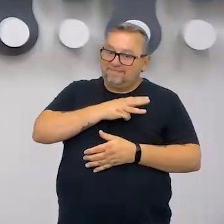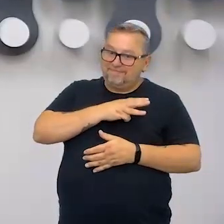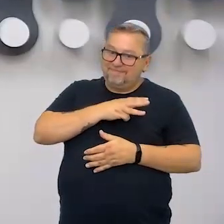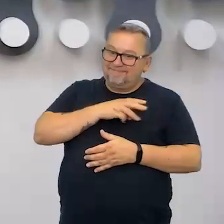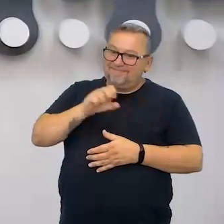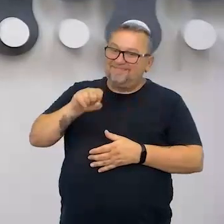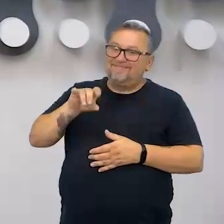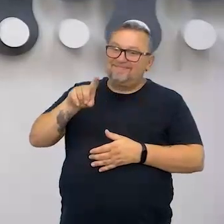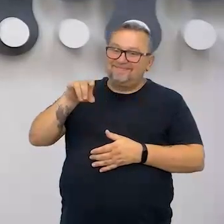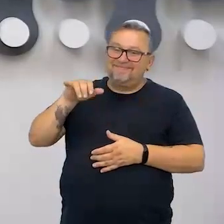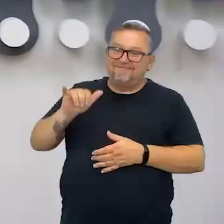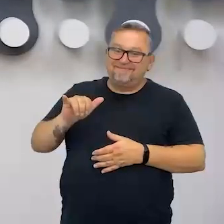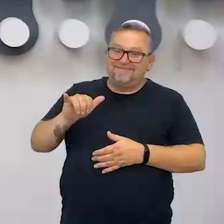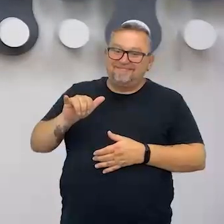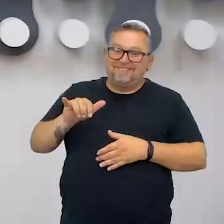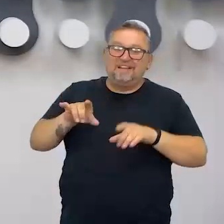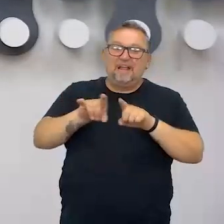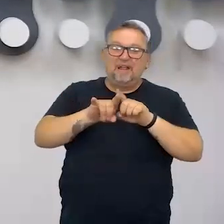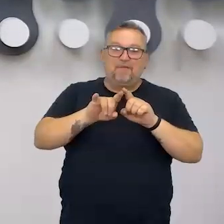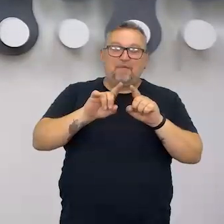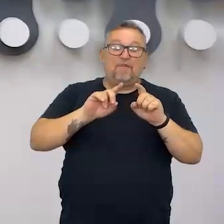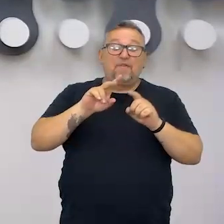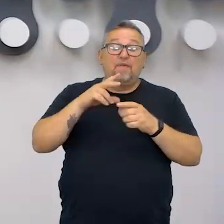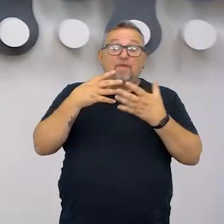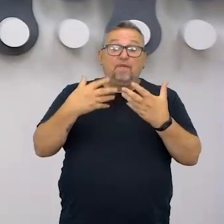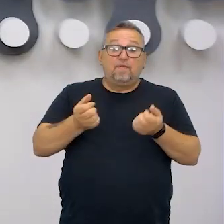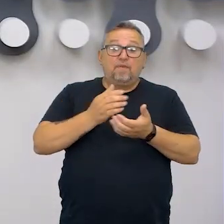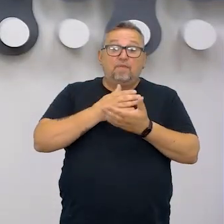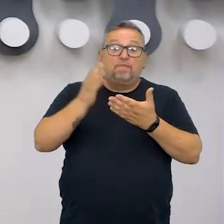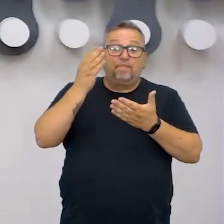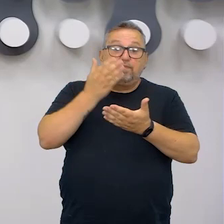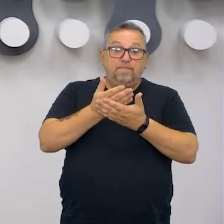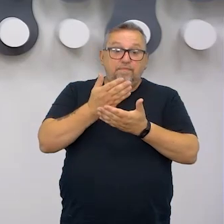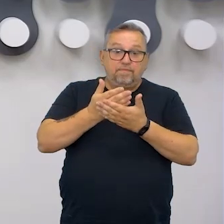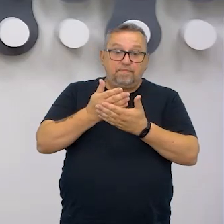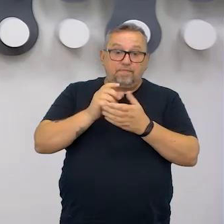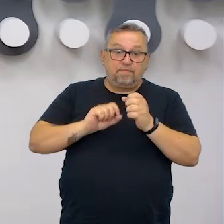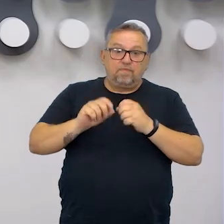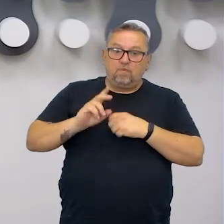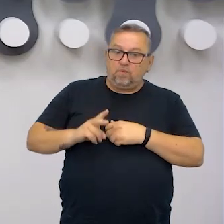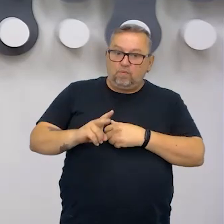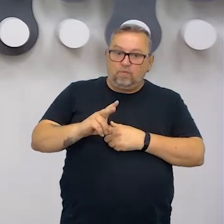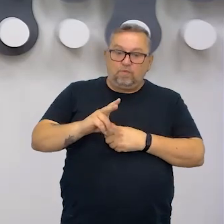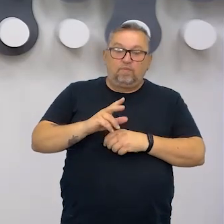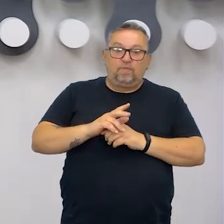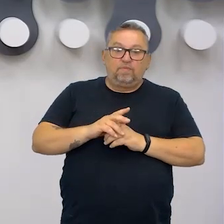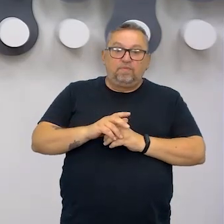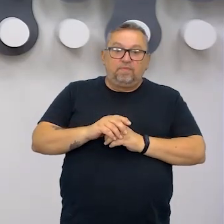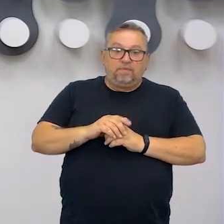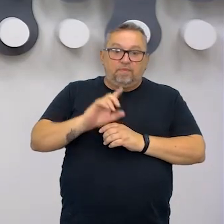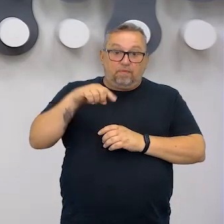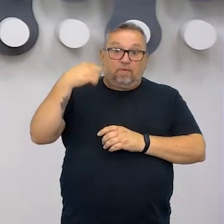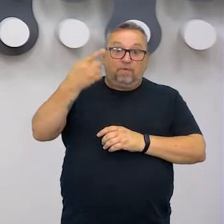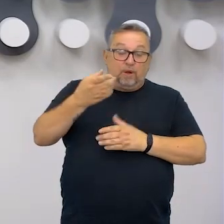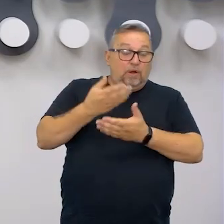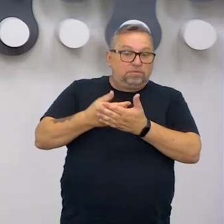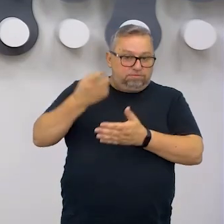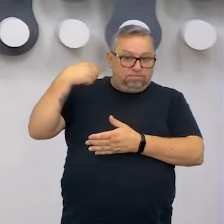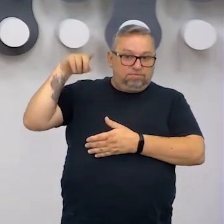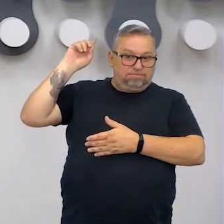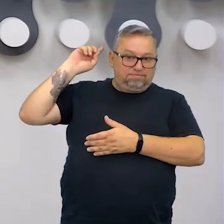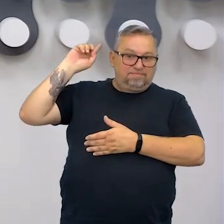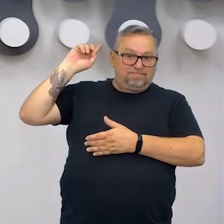eu agradeço a ele. E vamos começar então, essa aula na verdade é uma continuação de uma outra